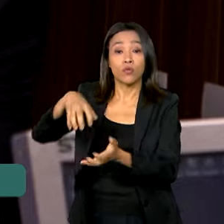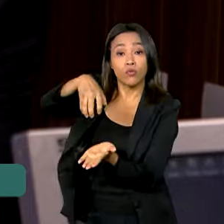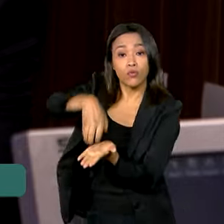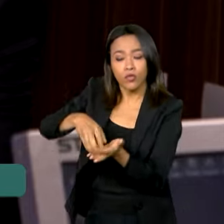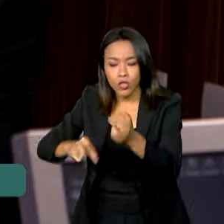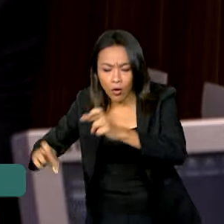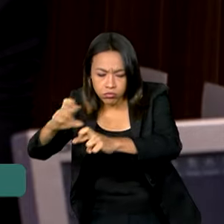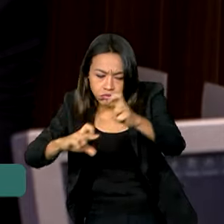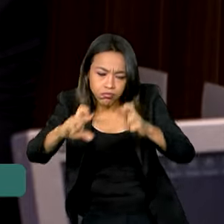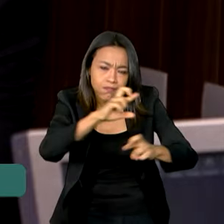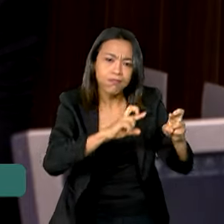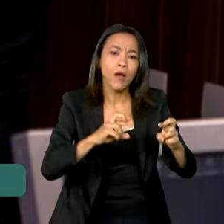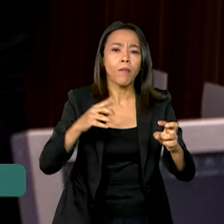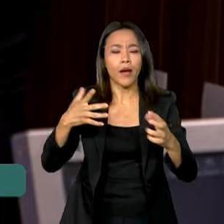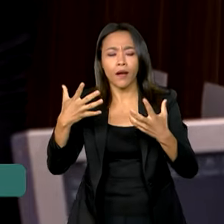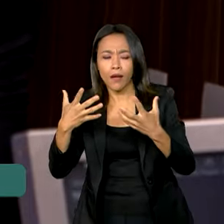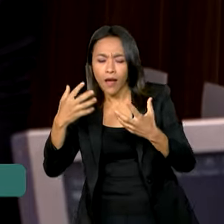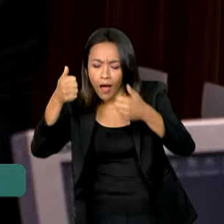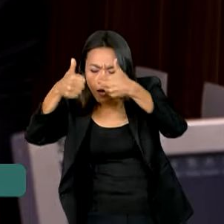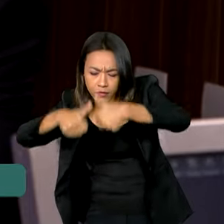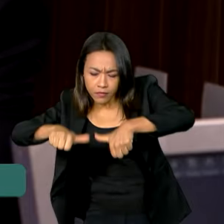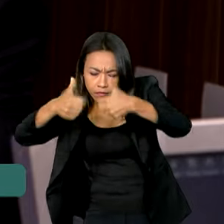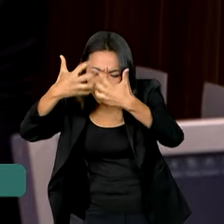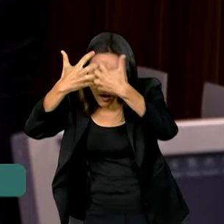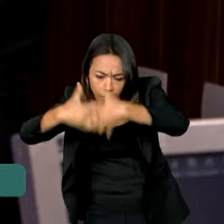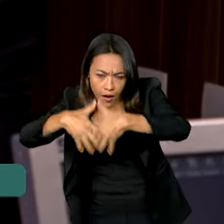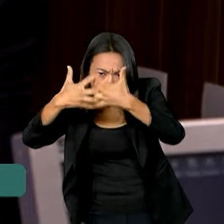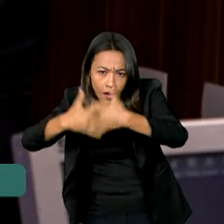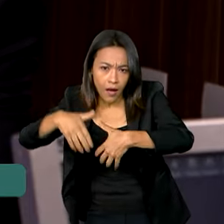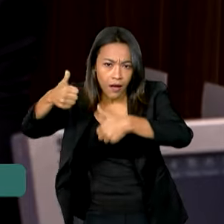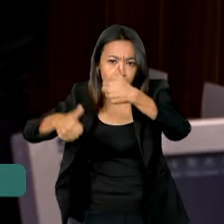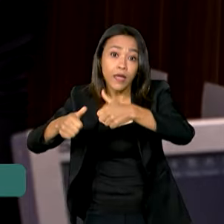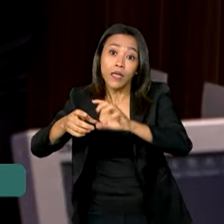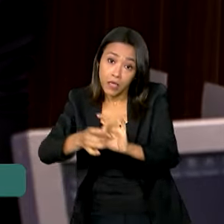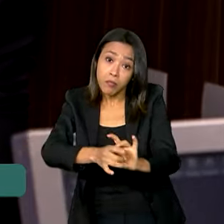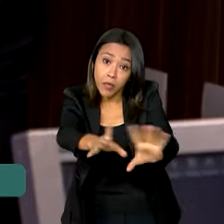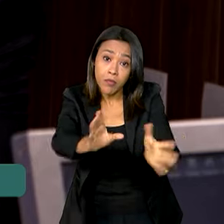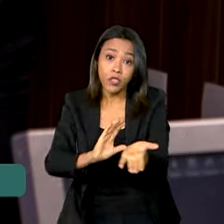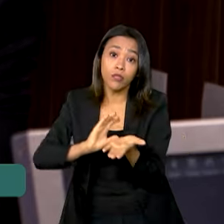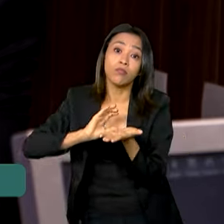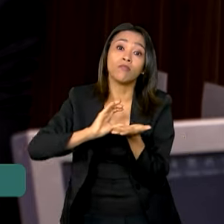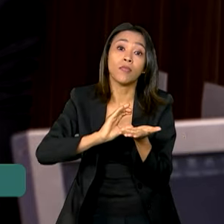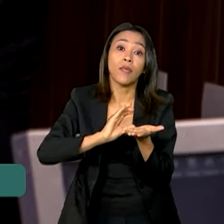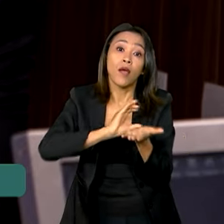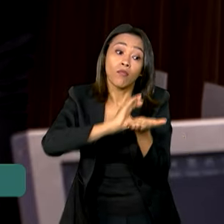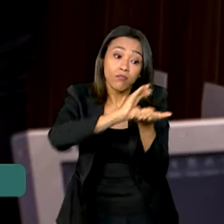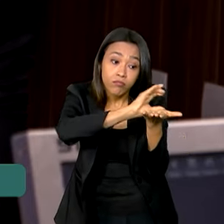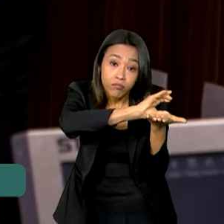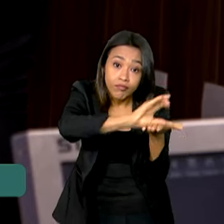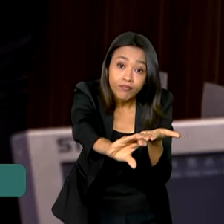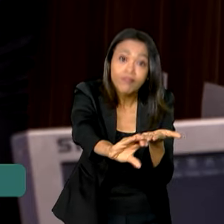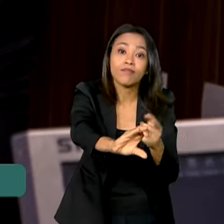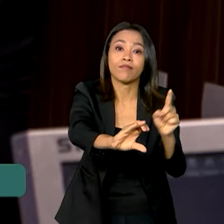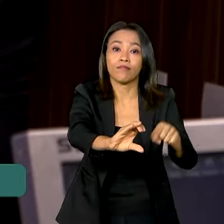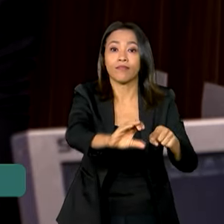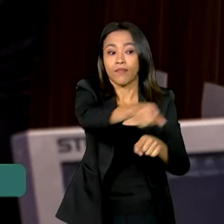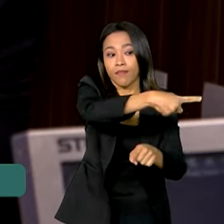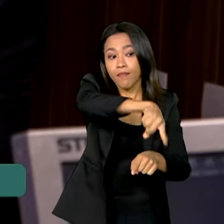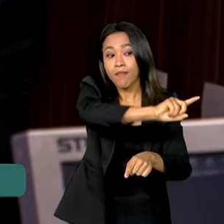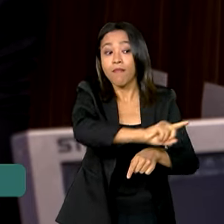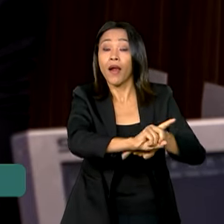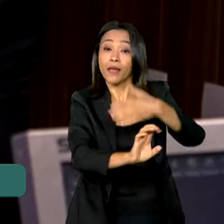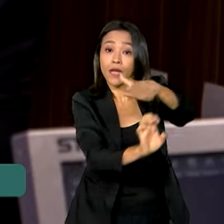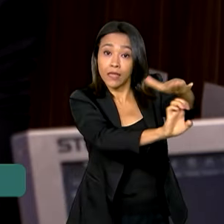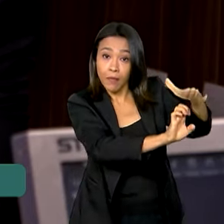a análise e a eventual liberação de investimentos privados que ficam nos órgãos reguladores